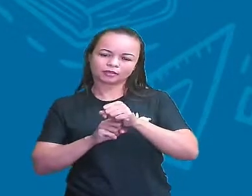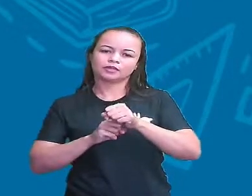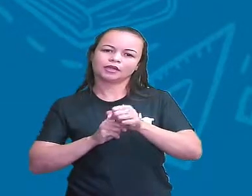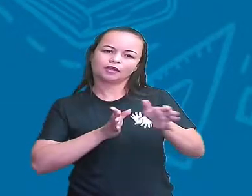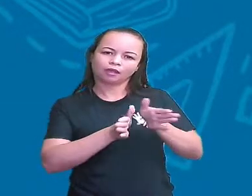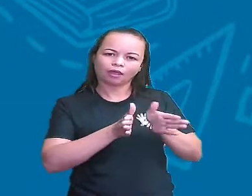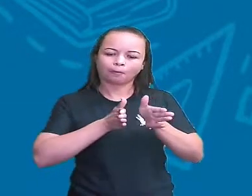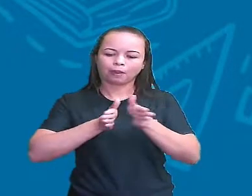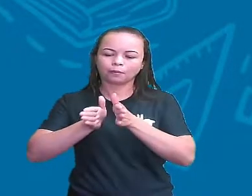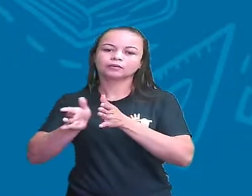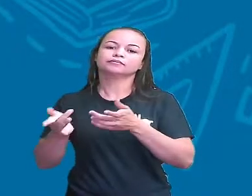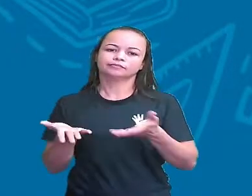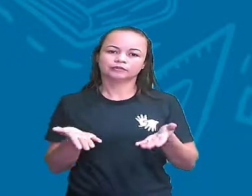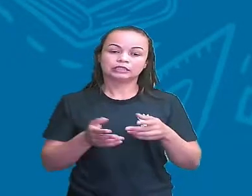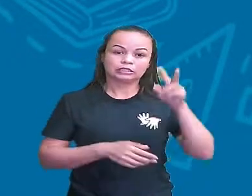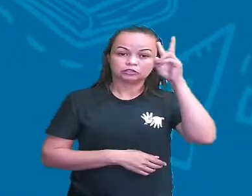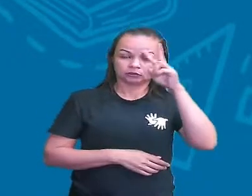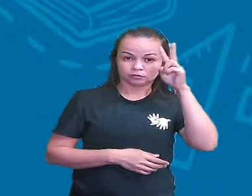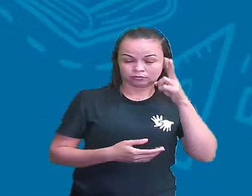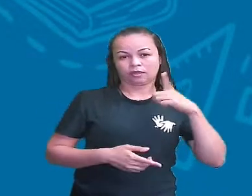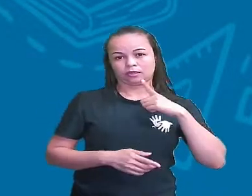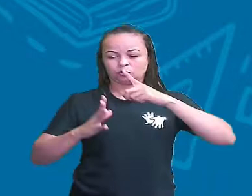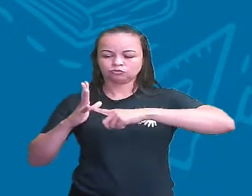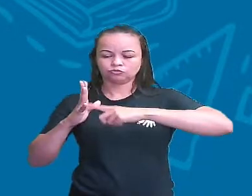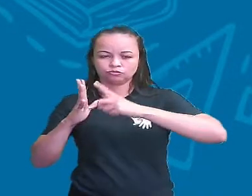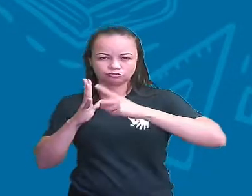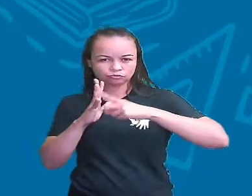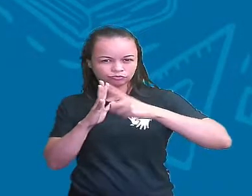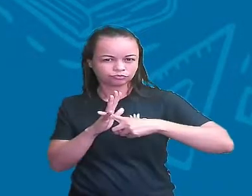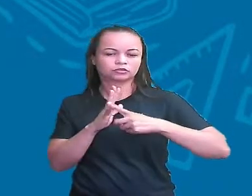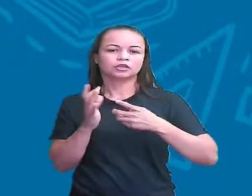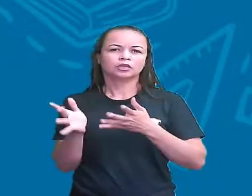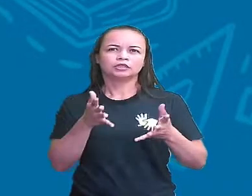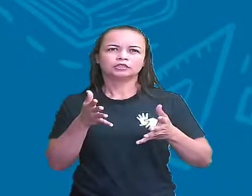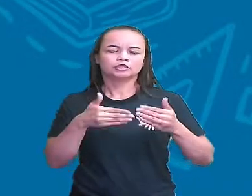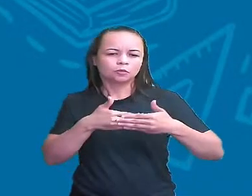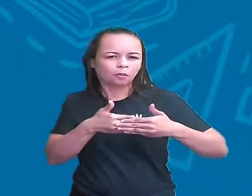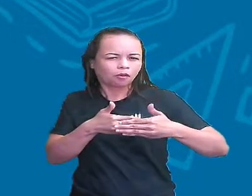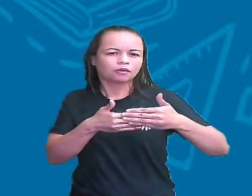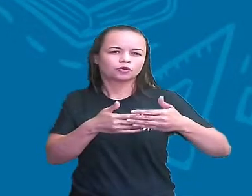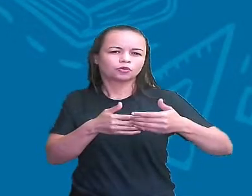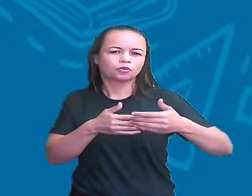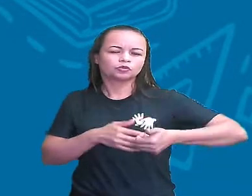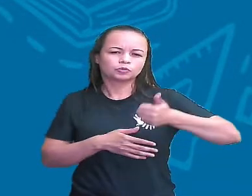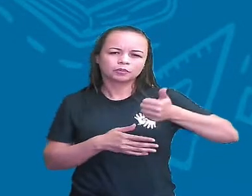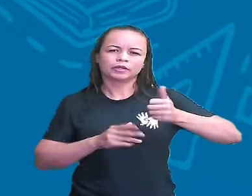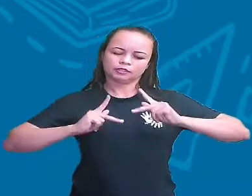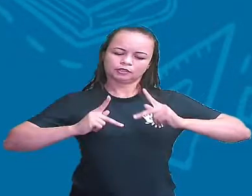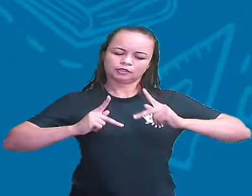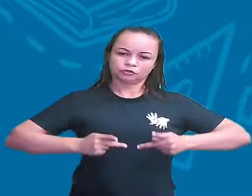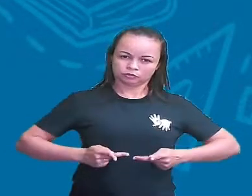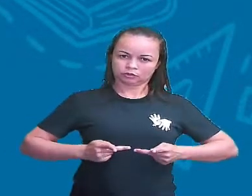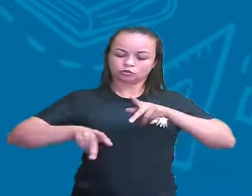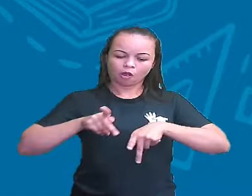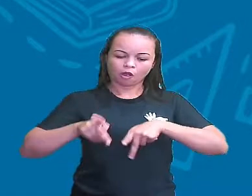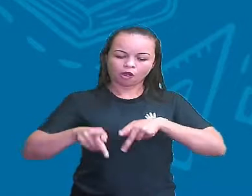Então, historicamente, a gente tem os calendários, né? E, inicialmente, os primeiros seres humanos, os primeiros